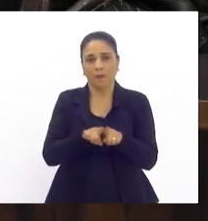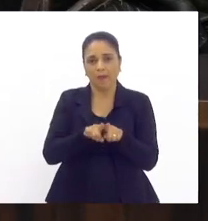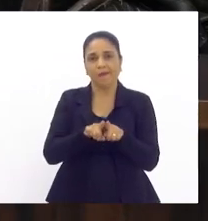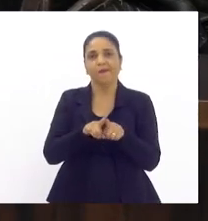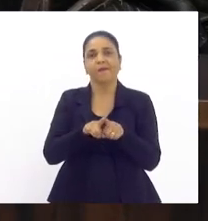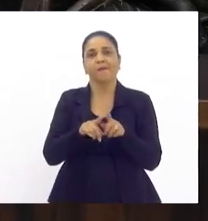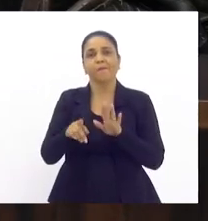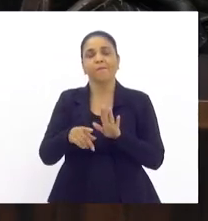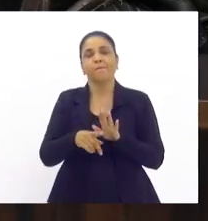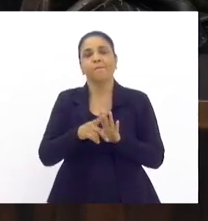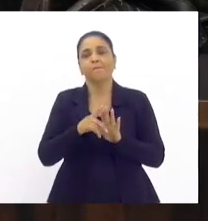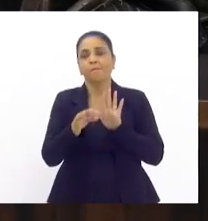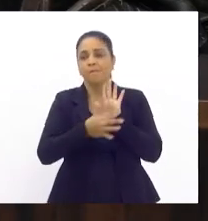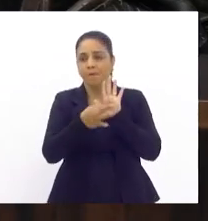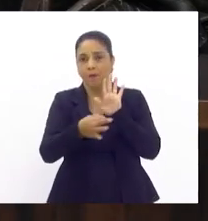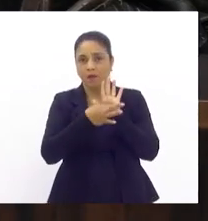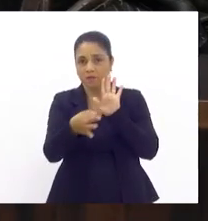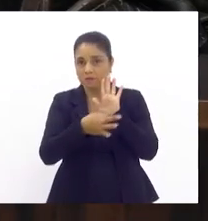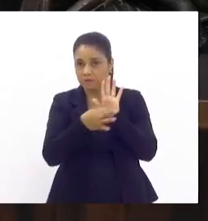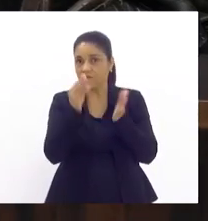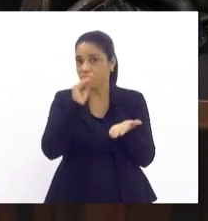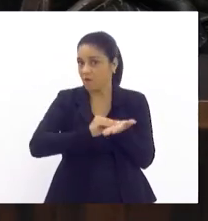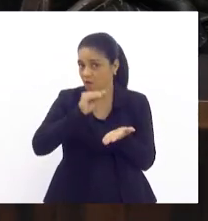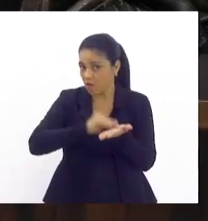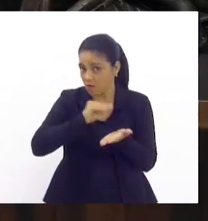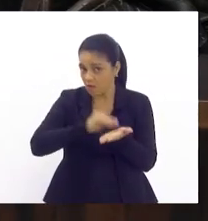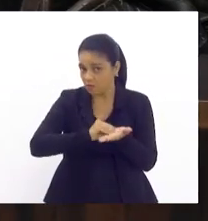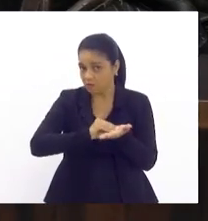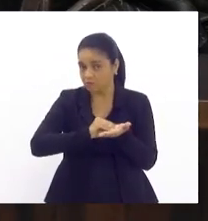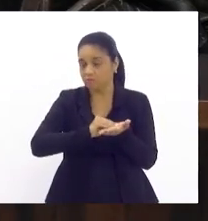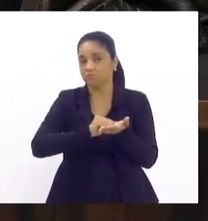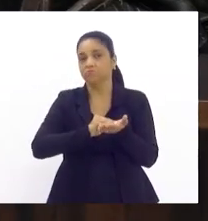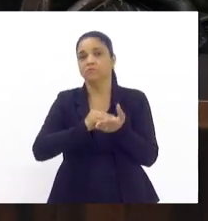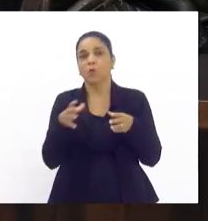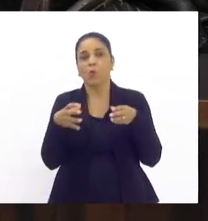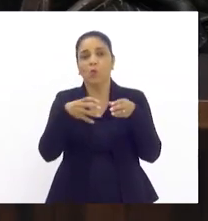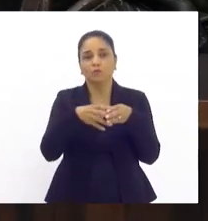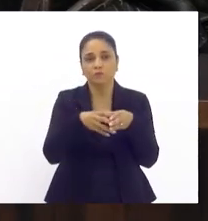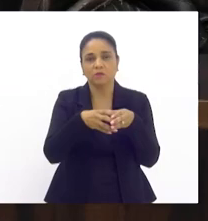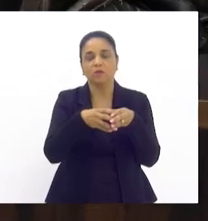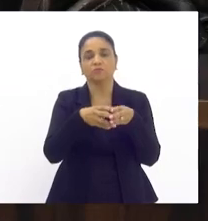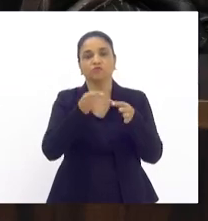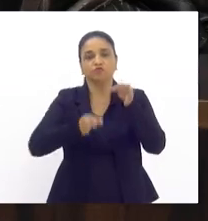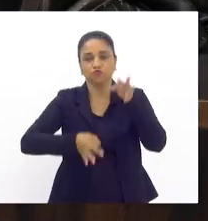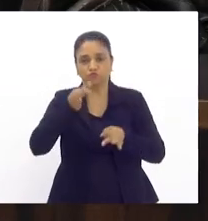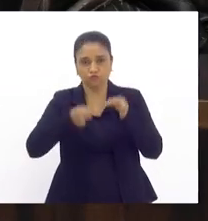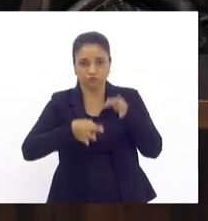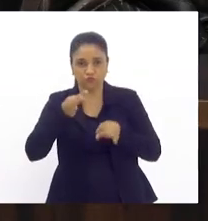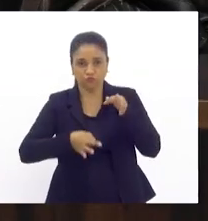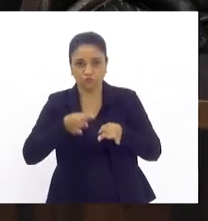de pareceres. Pendente de pareceres da Comissão de Constituição e Justiça.